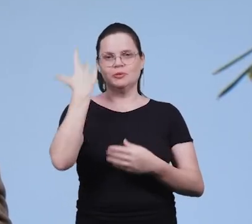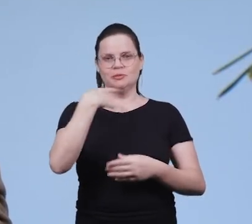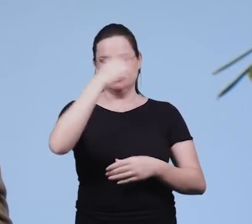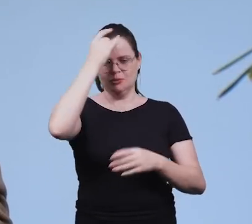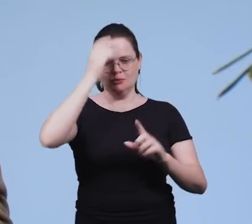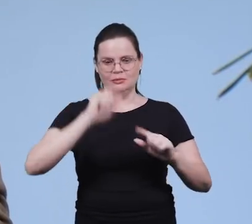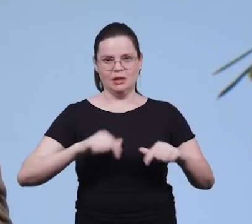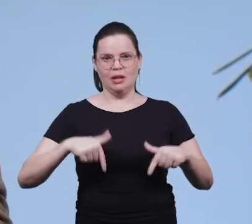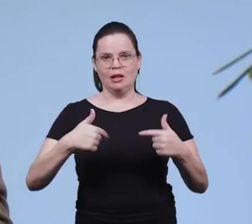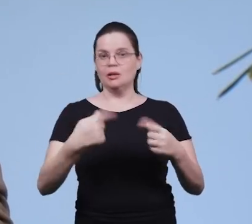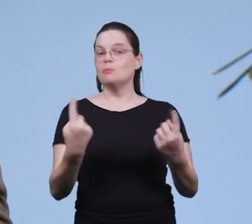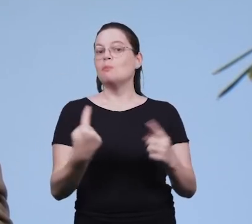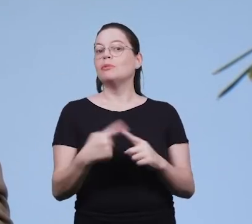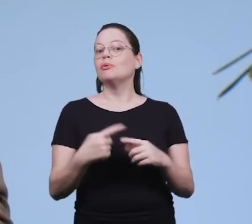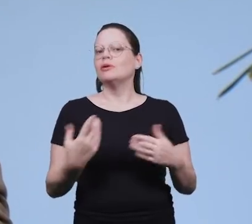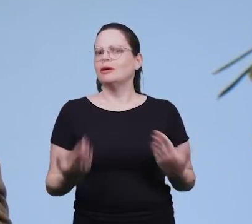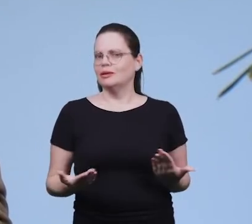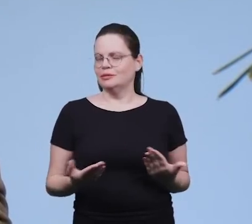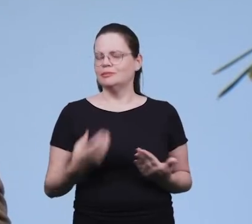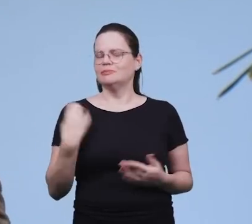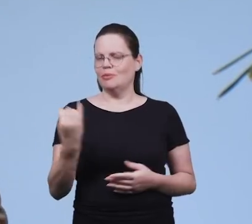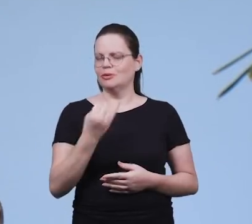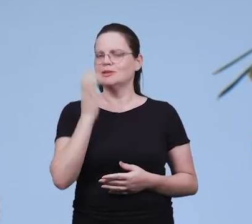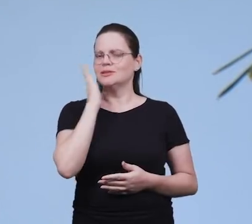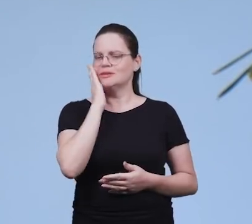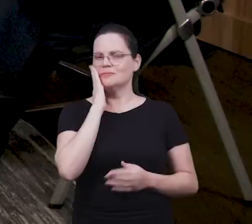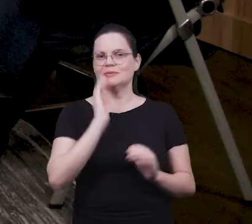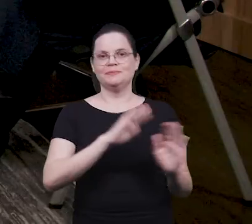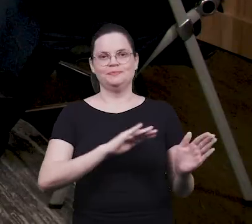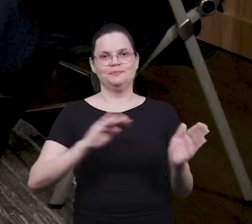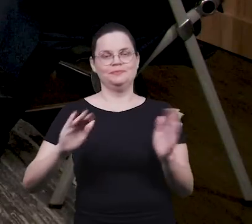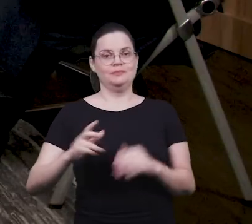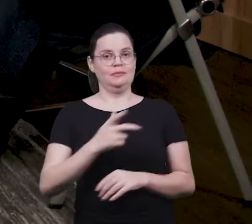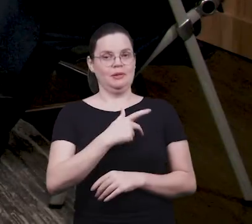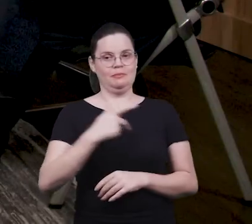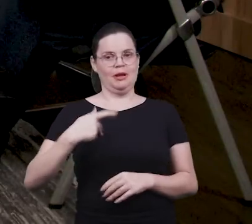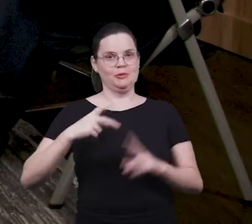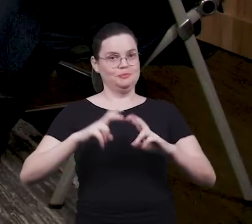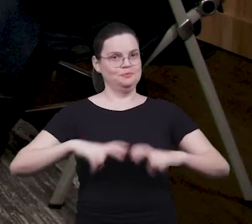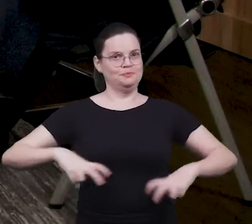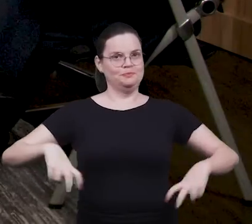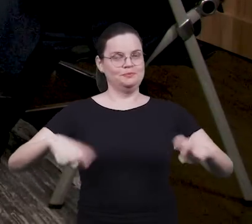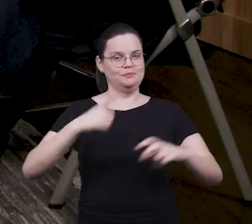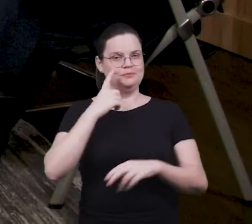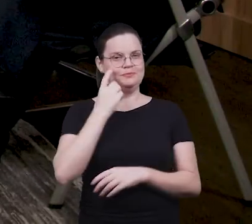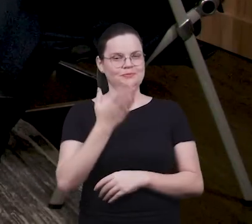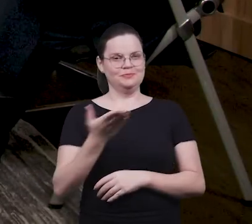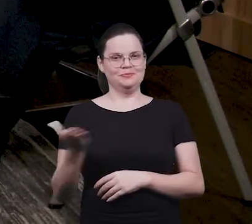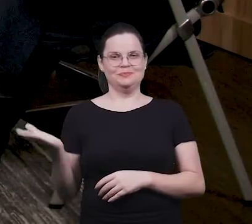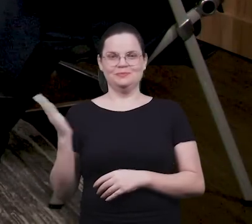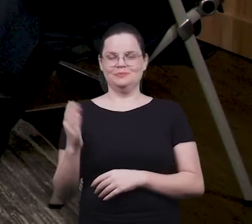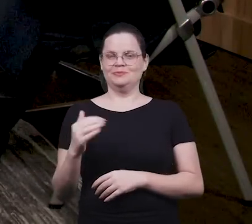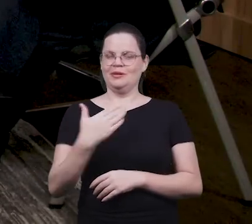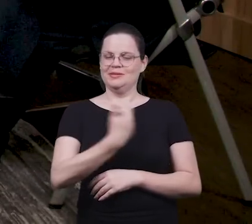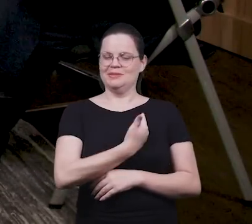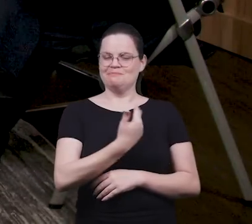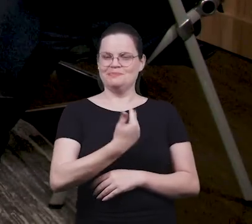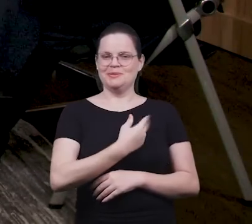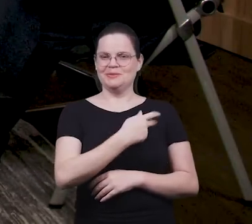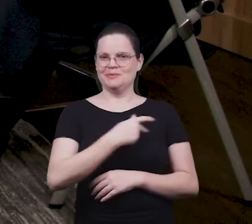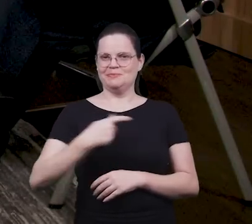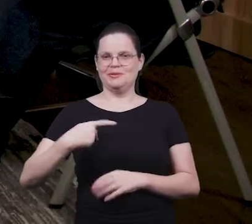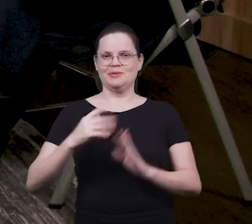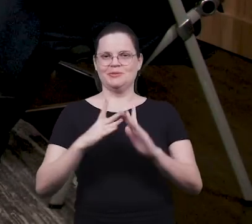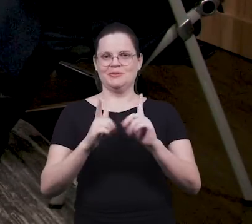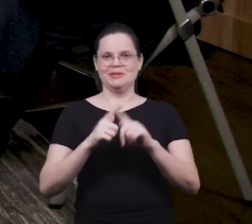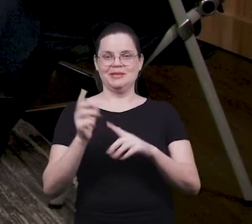quê. E agora, eu vou falar sobre os pastores que estamos aqui. Você vê os nossos companheiros, pastores da Igreja Cristã Maranata,